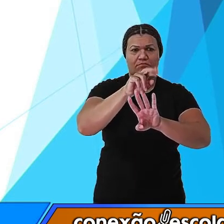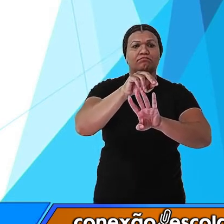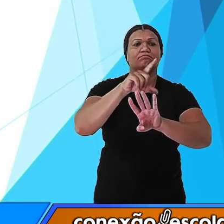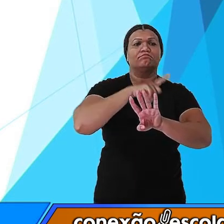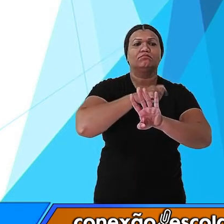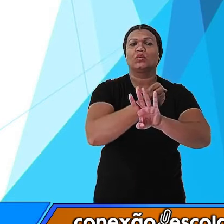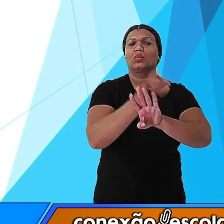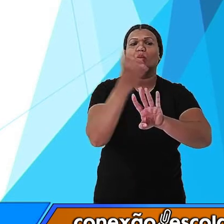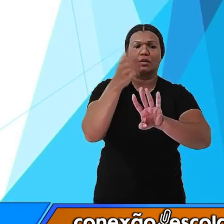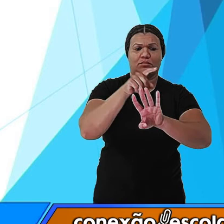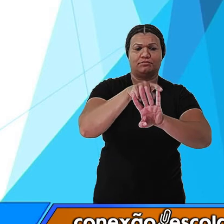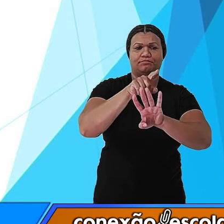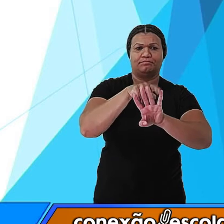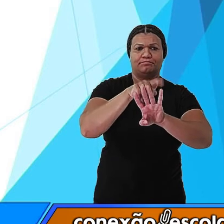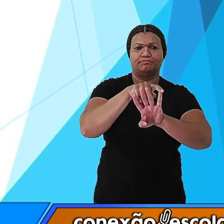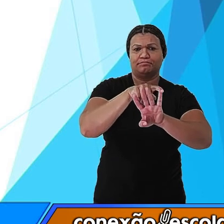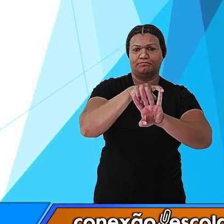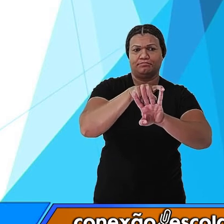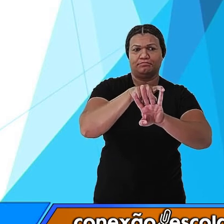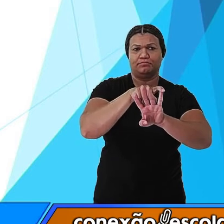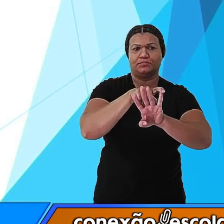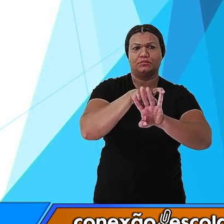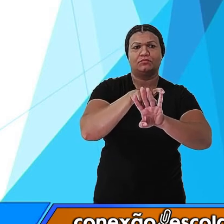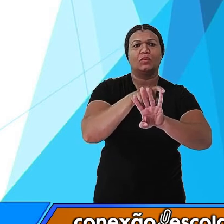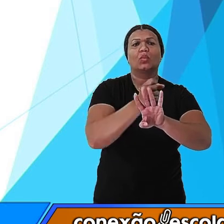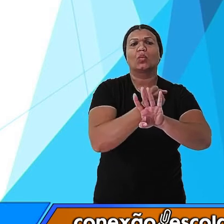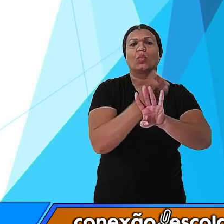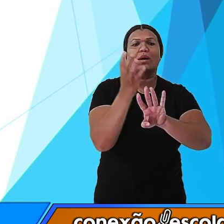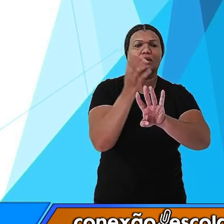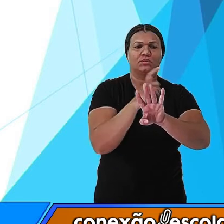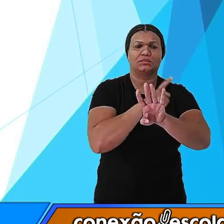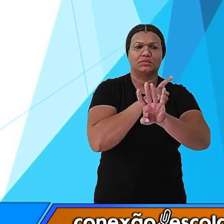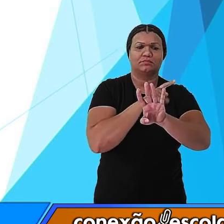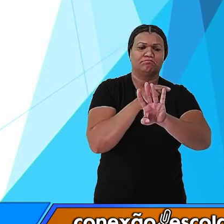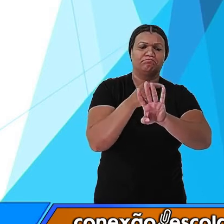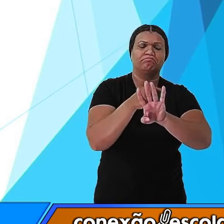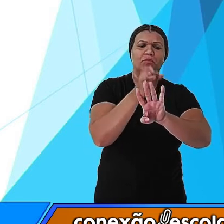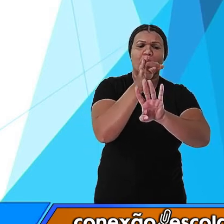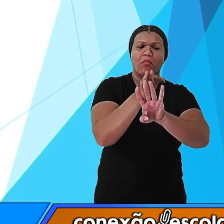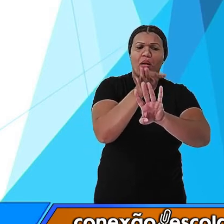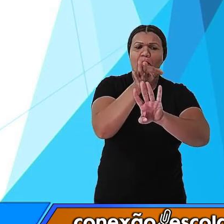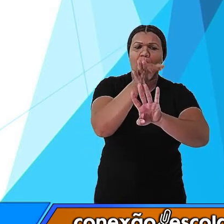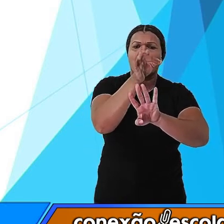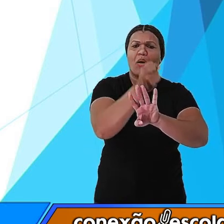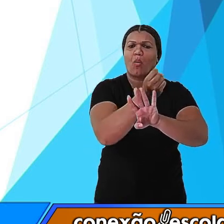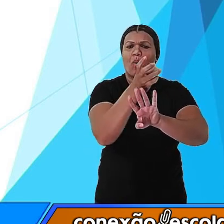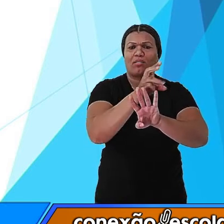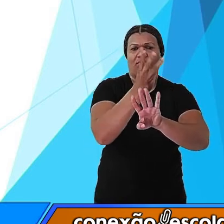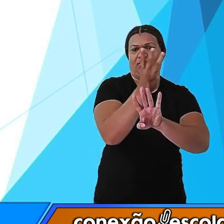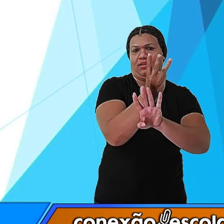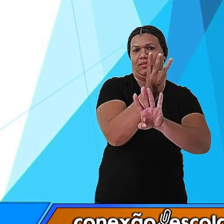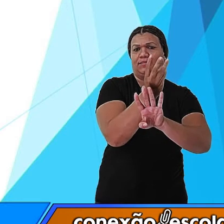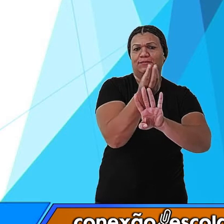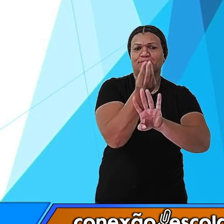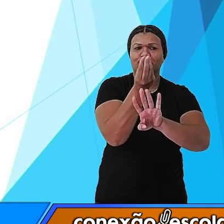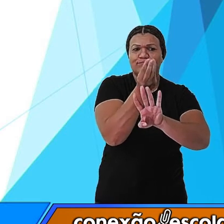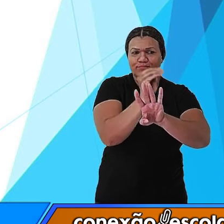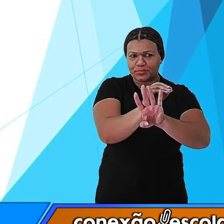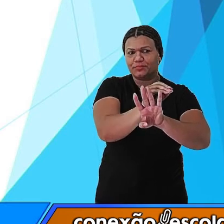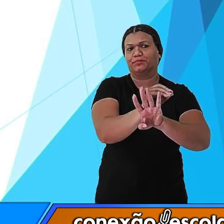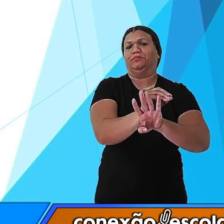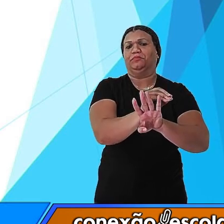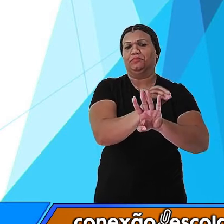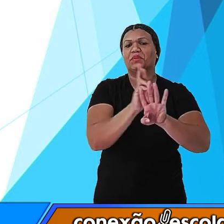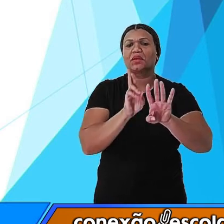milhar. Vamos lá para frente, ó. Unidade de milhar, temos 3 argolas, né? Então,